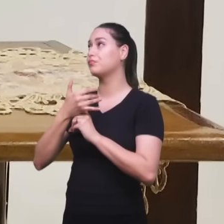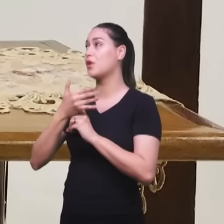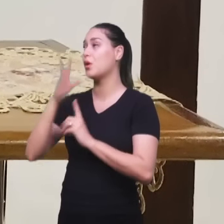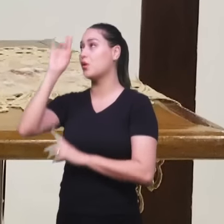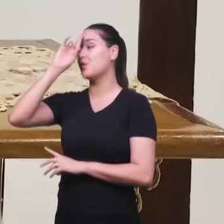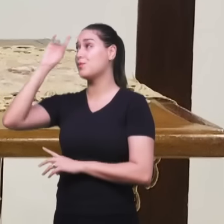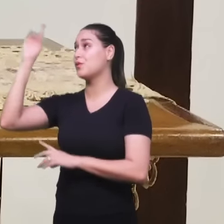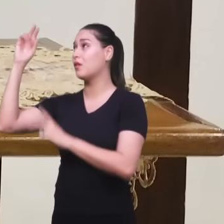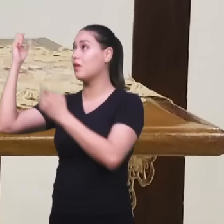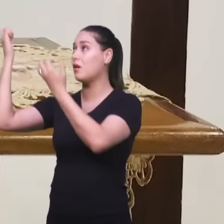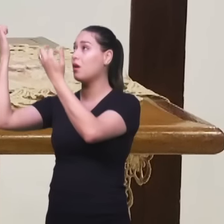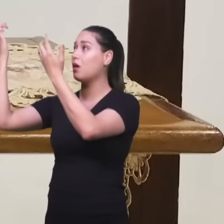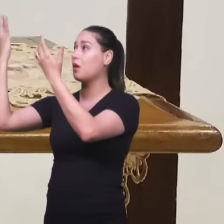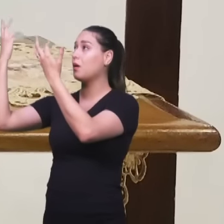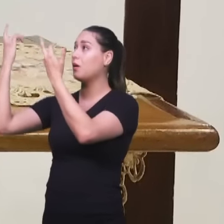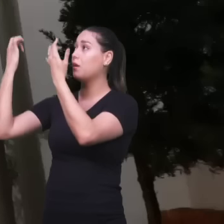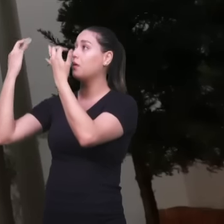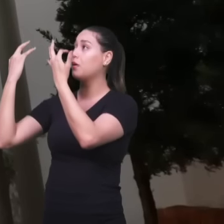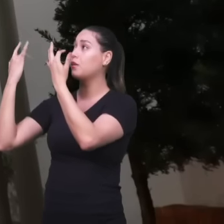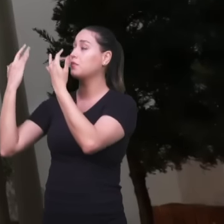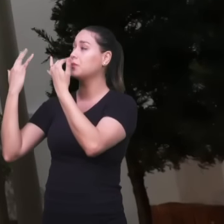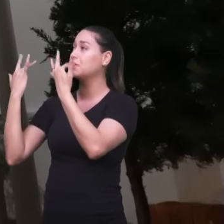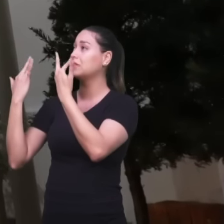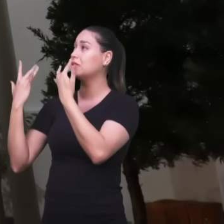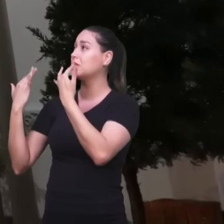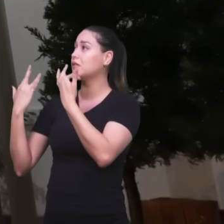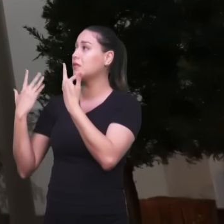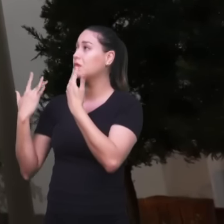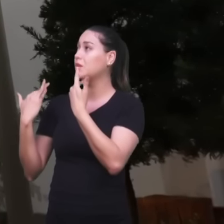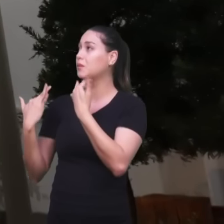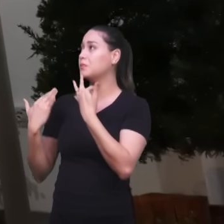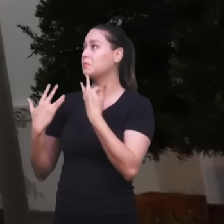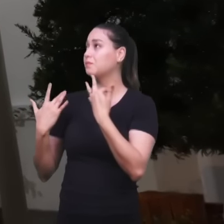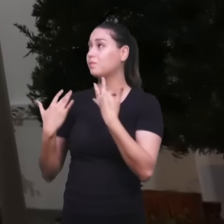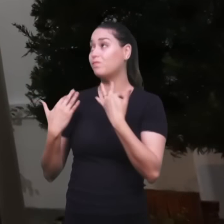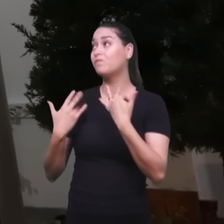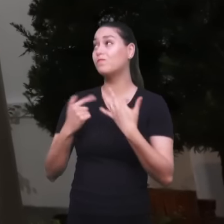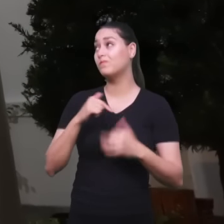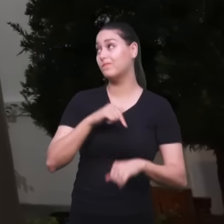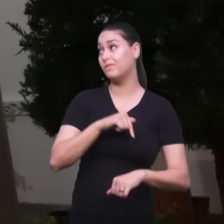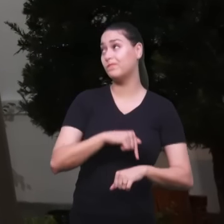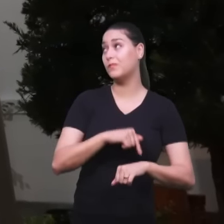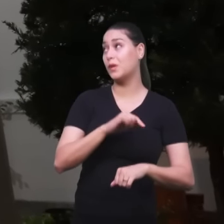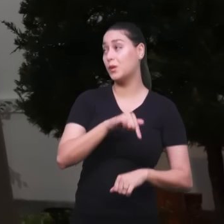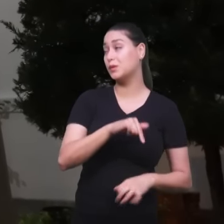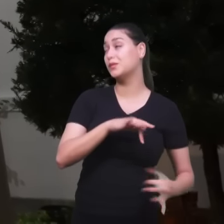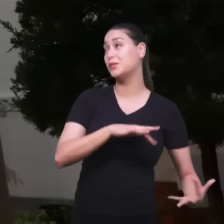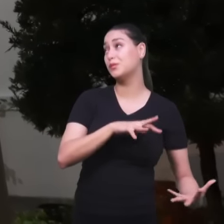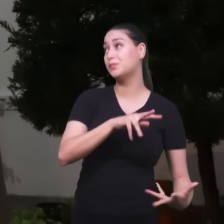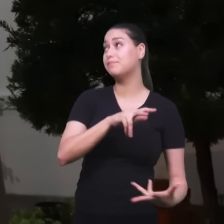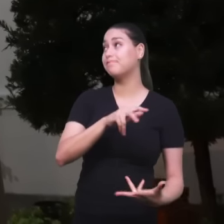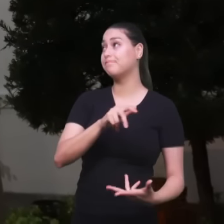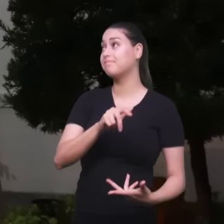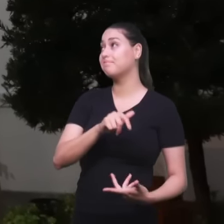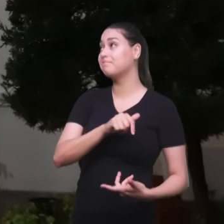refúgio E o meu tesouro entre os